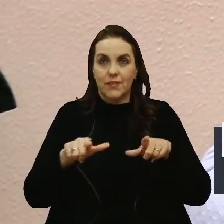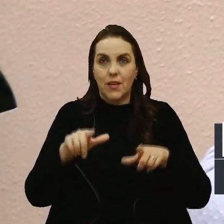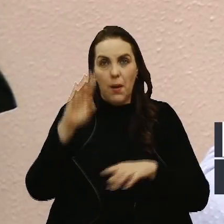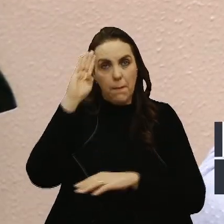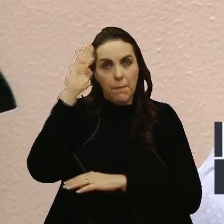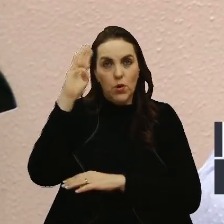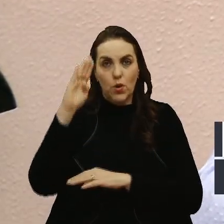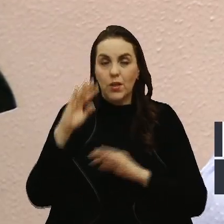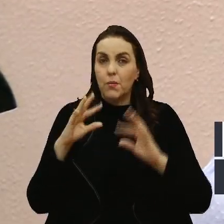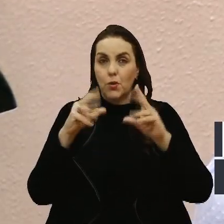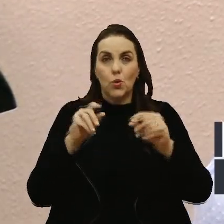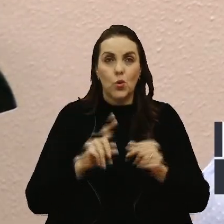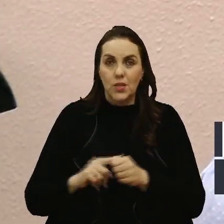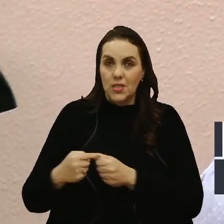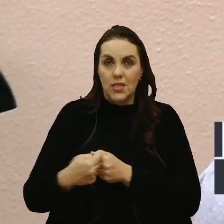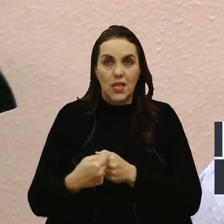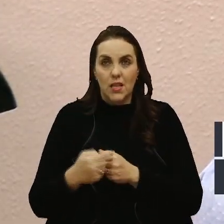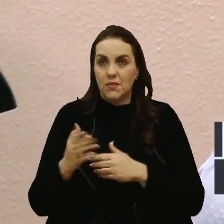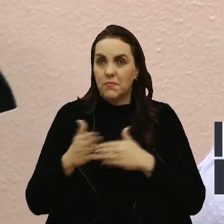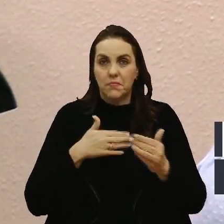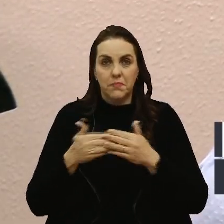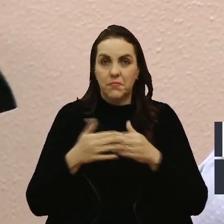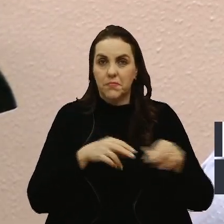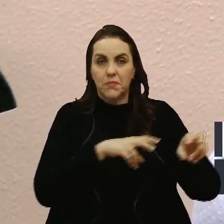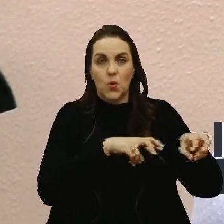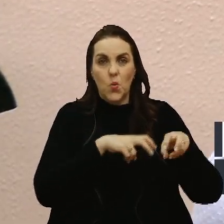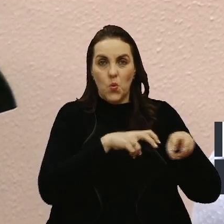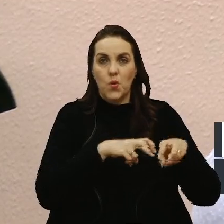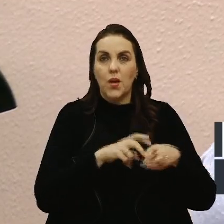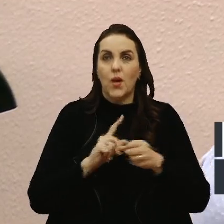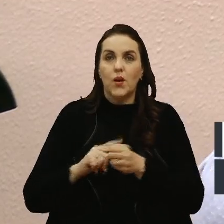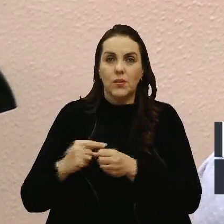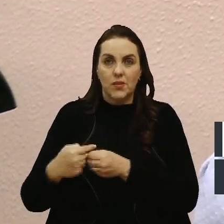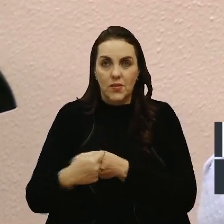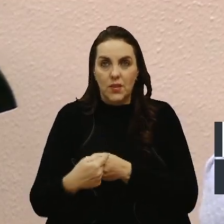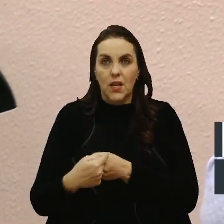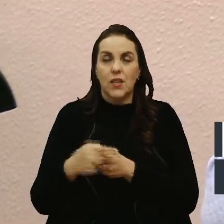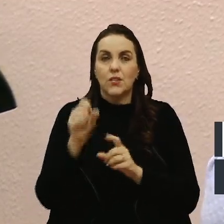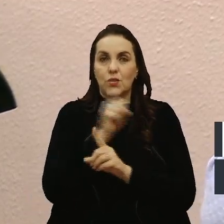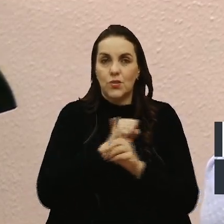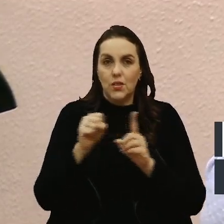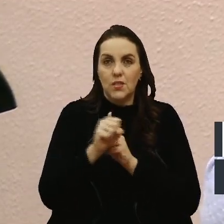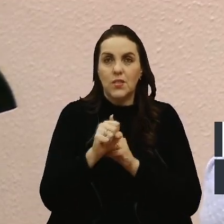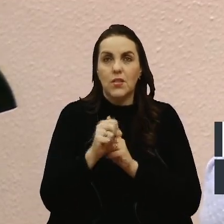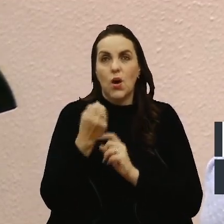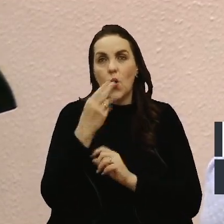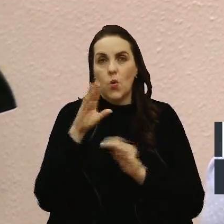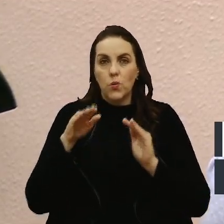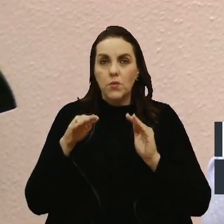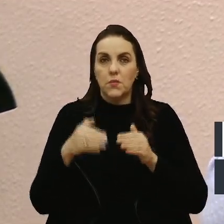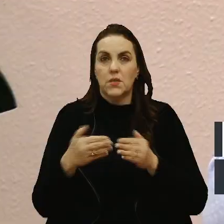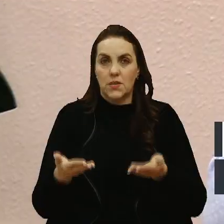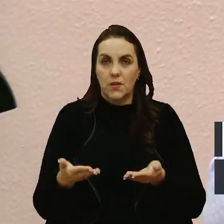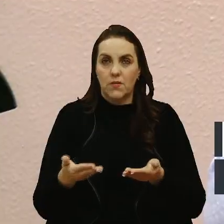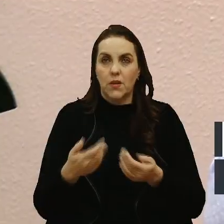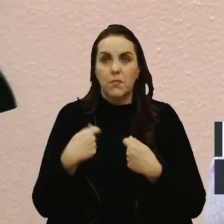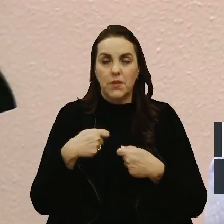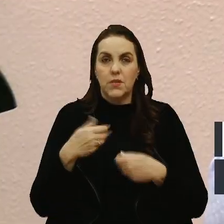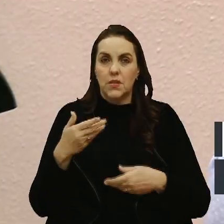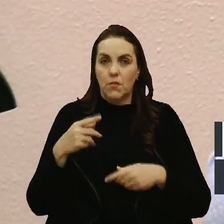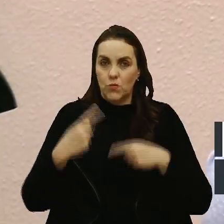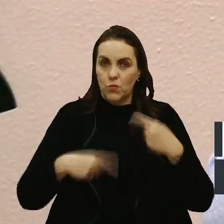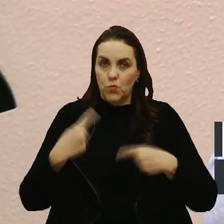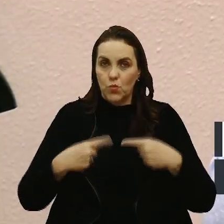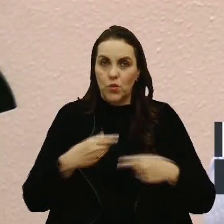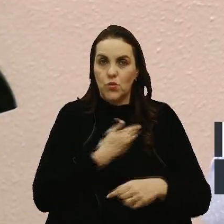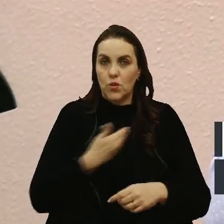toda a cidade, independente se ela é para a área rural, urbana, se ela é social, ela é específica. Nós temos que promover políticas